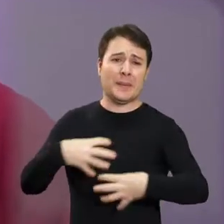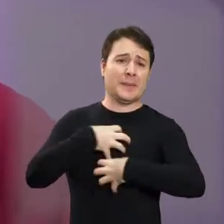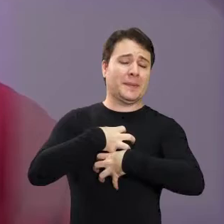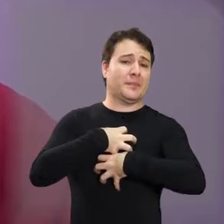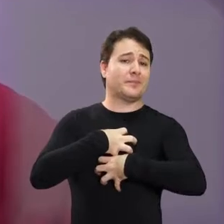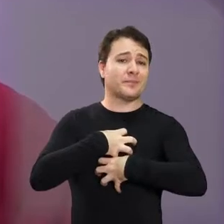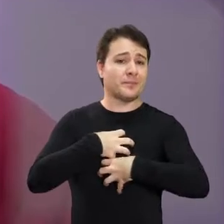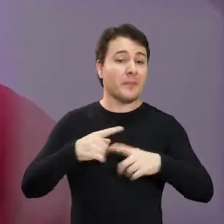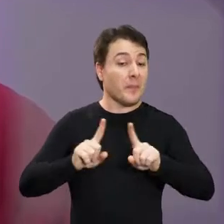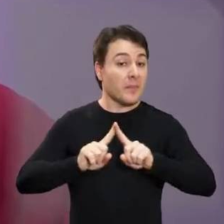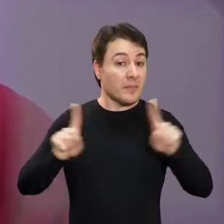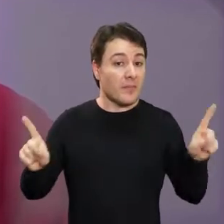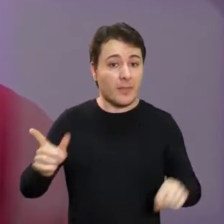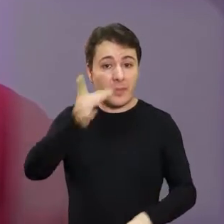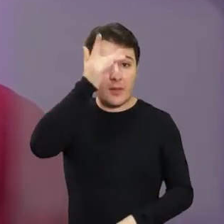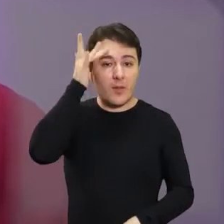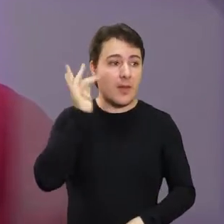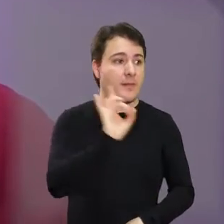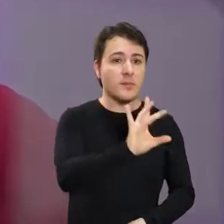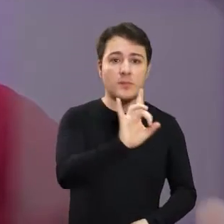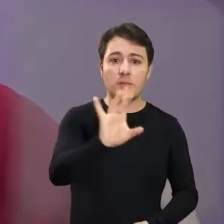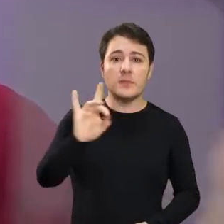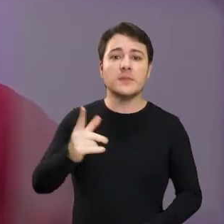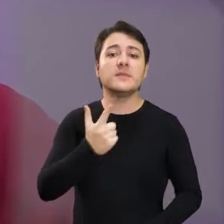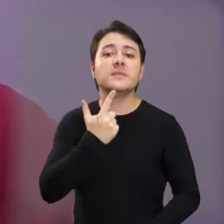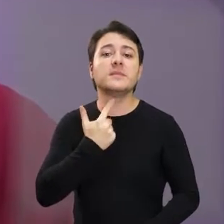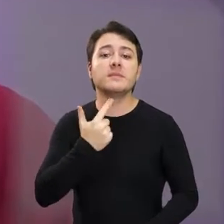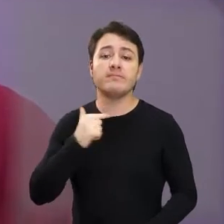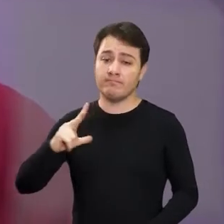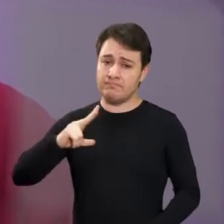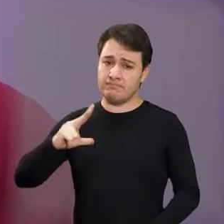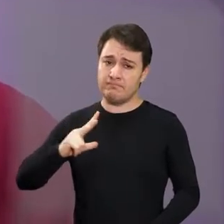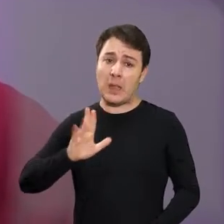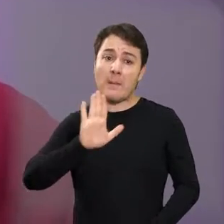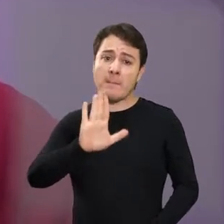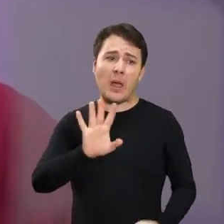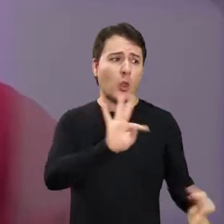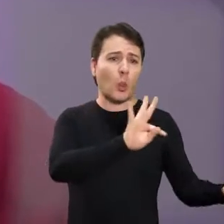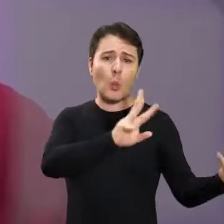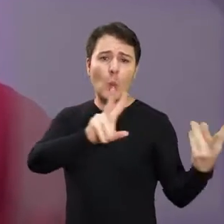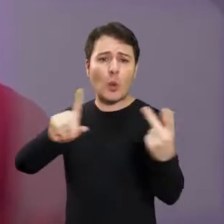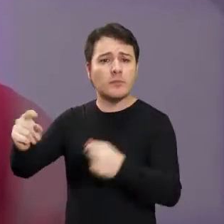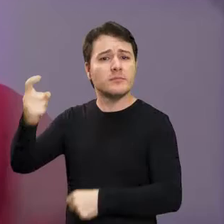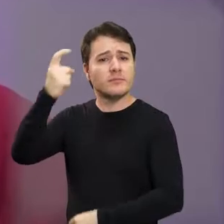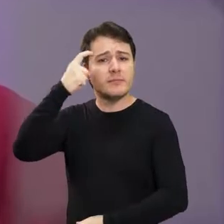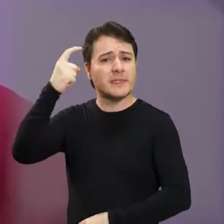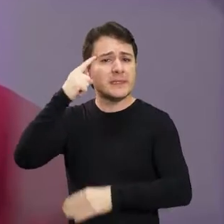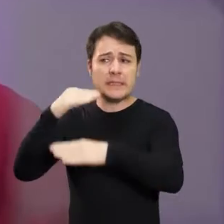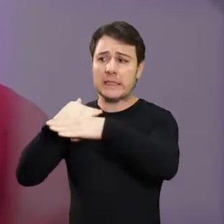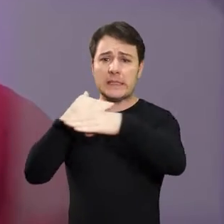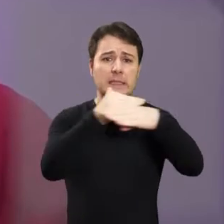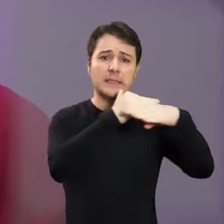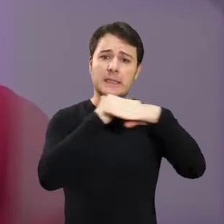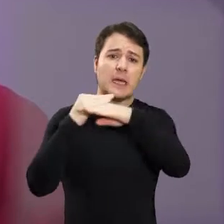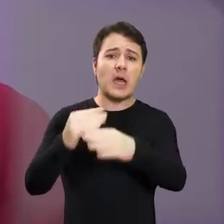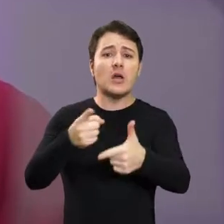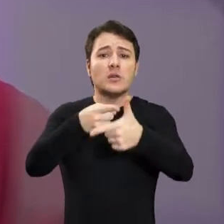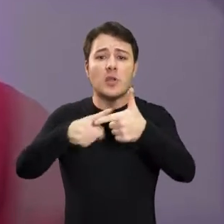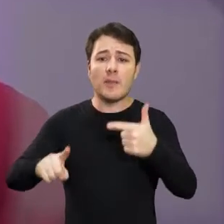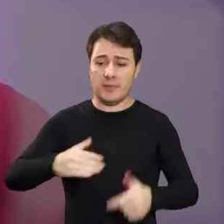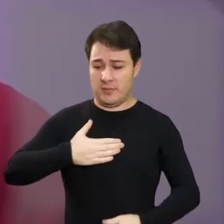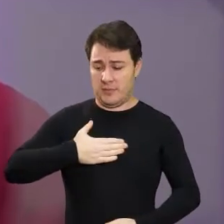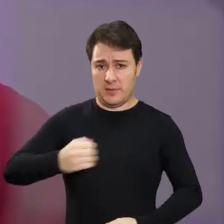sente. A motivação, obviamente, é individual de cada pessoa, mas tem uma coisa que é compartilhada, que é a significação